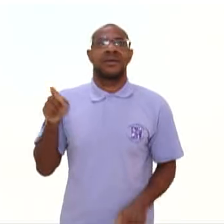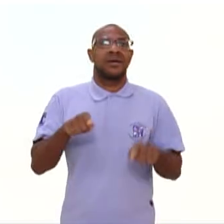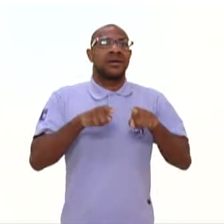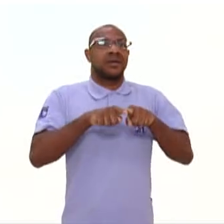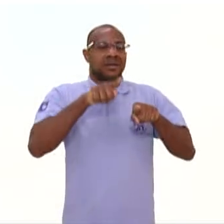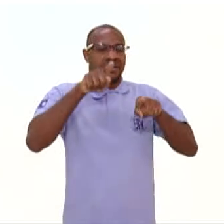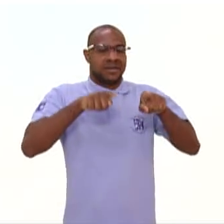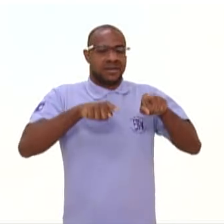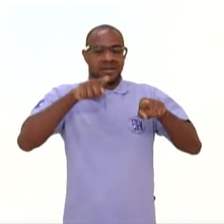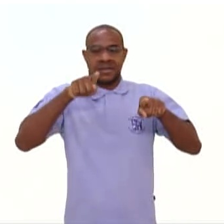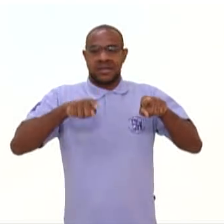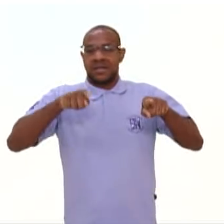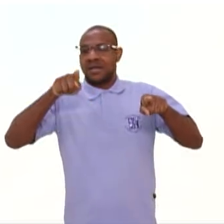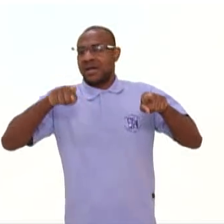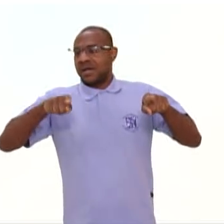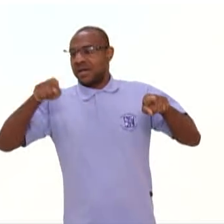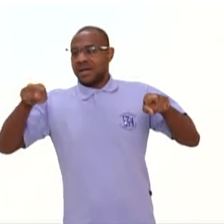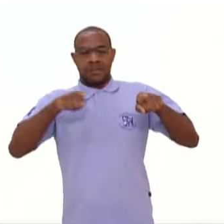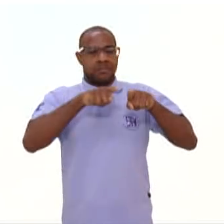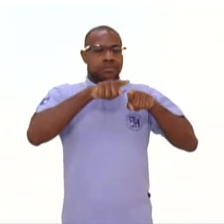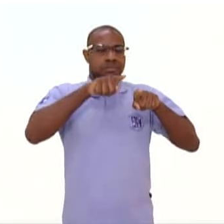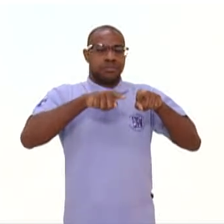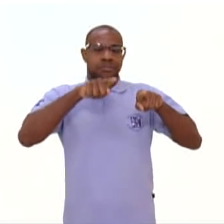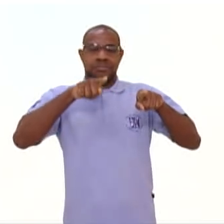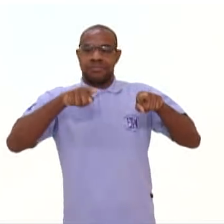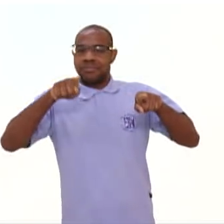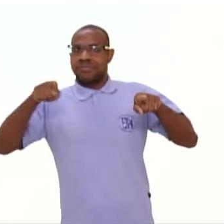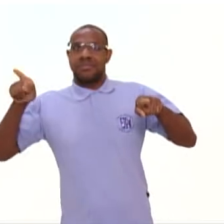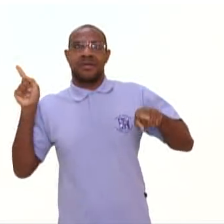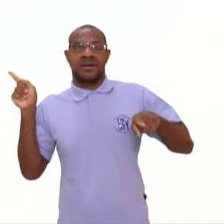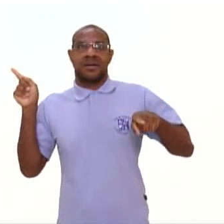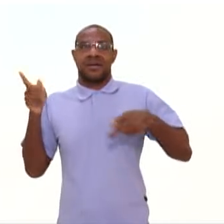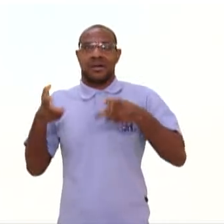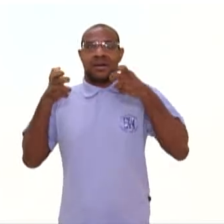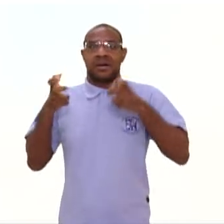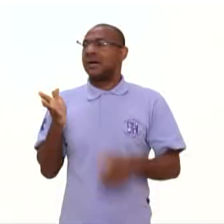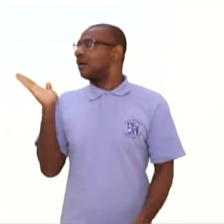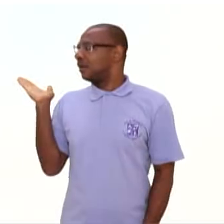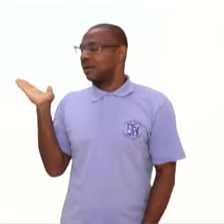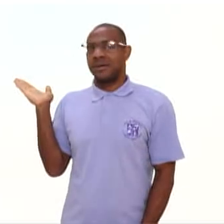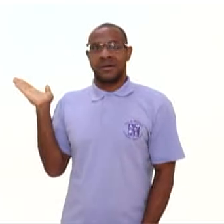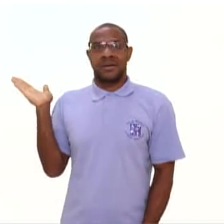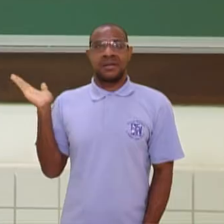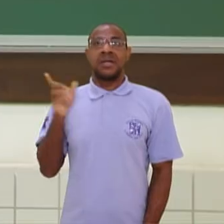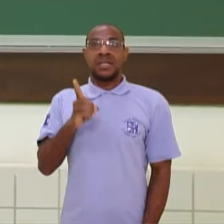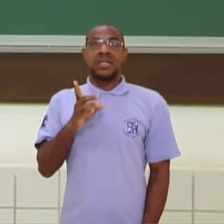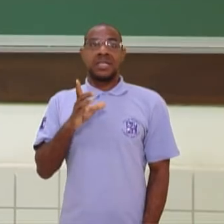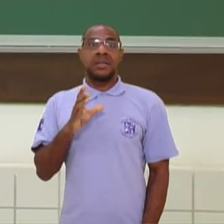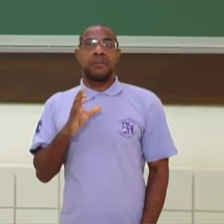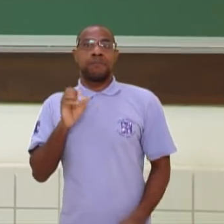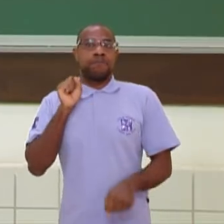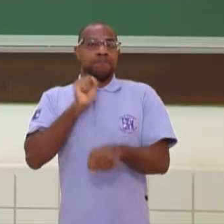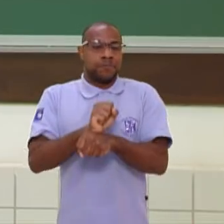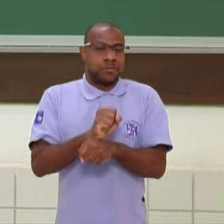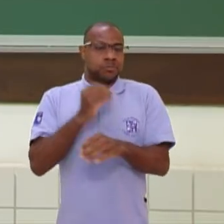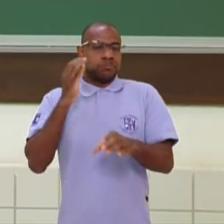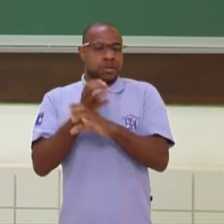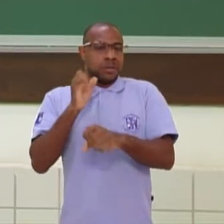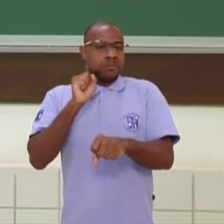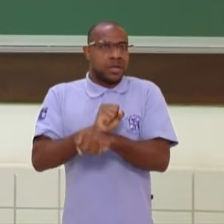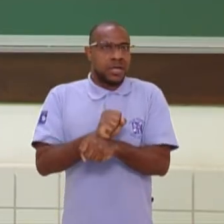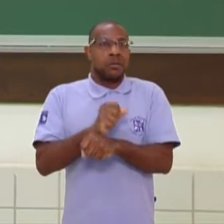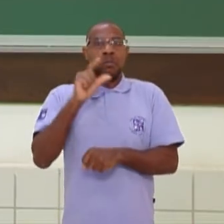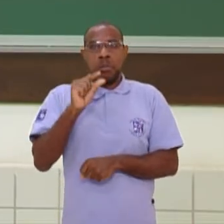outro. E essa movimentação é sistemática. A luz se propaga dessa maneira. Se a gente bloqueia um pouco dessa